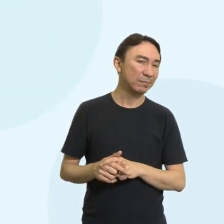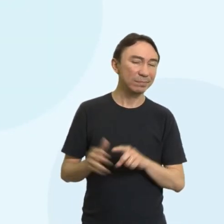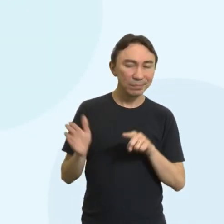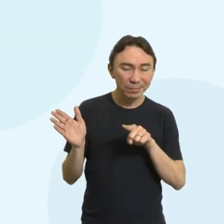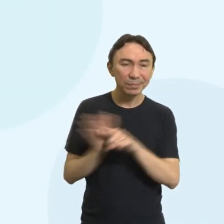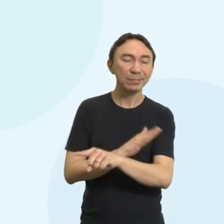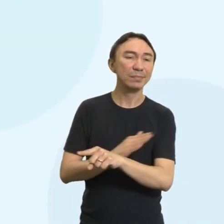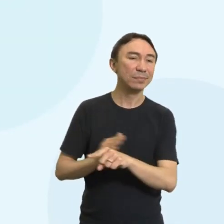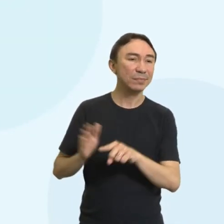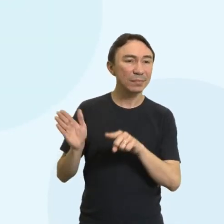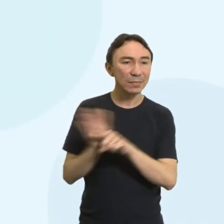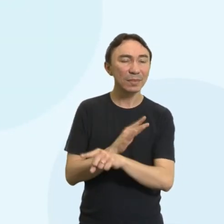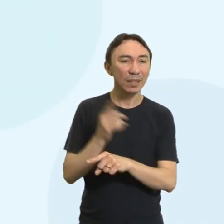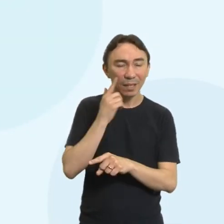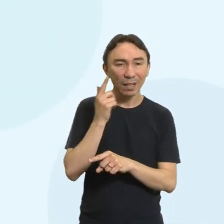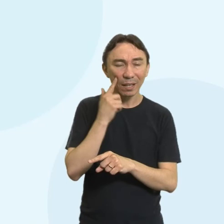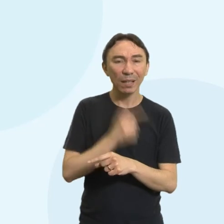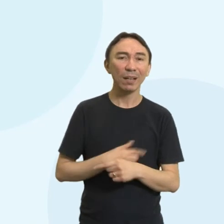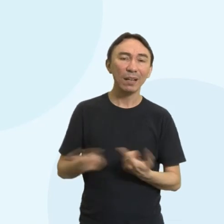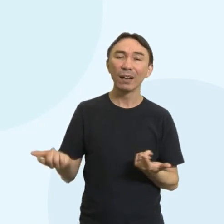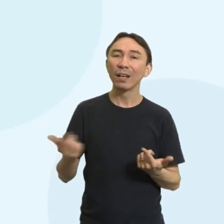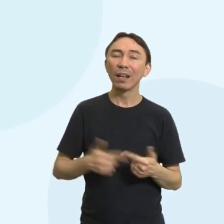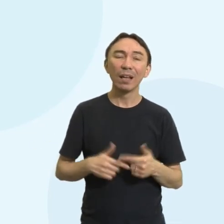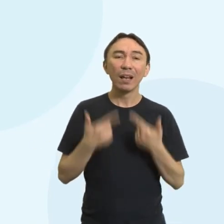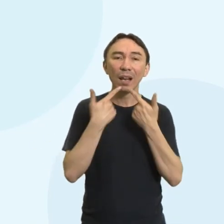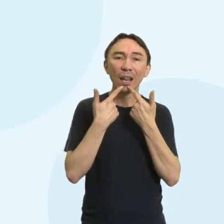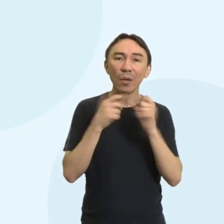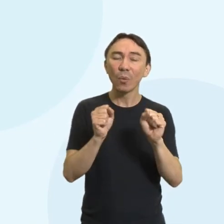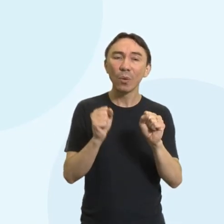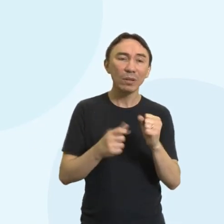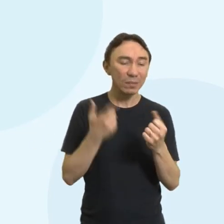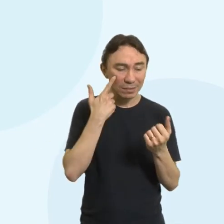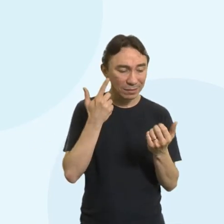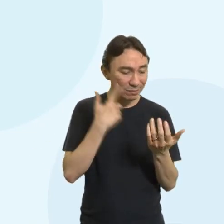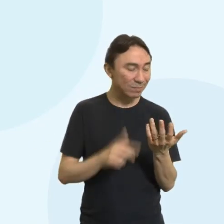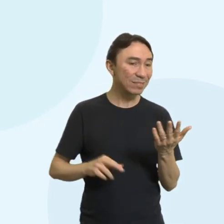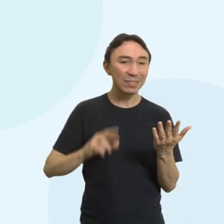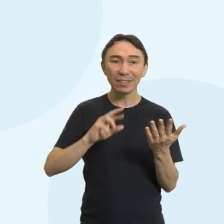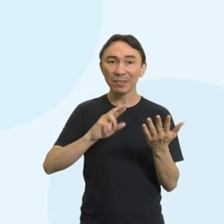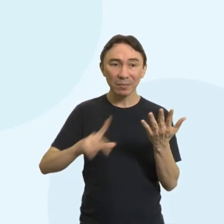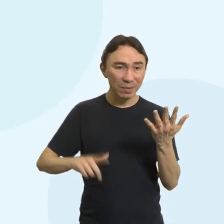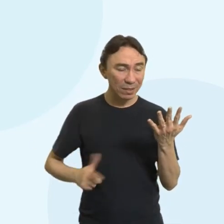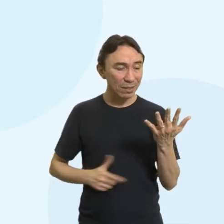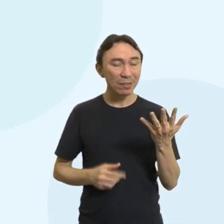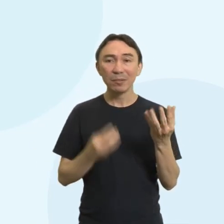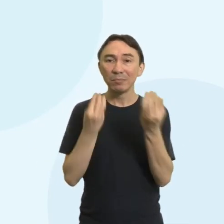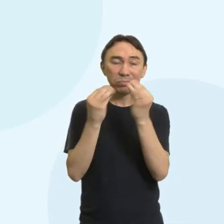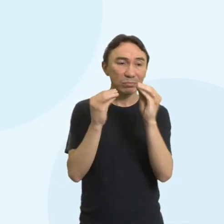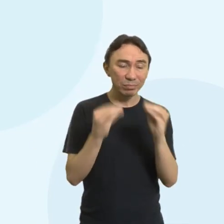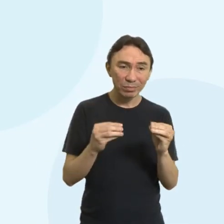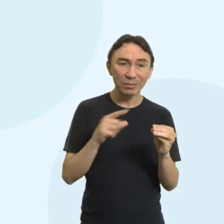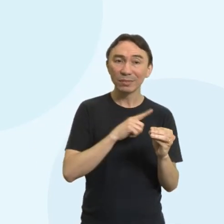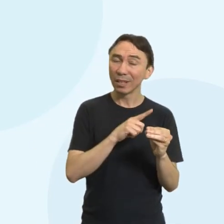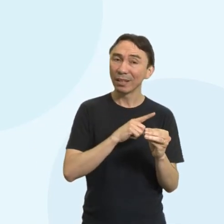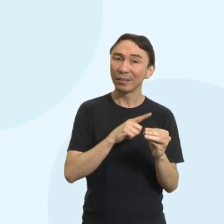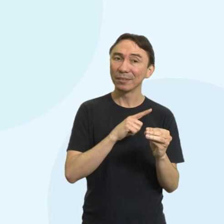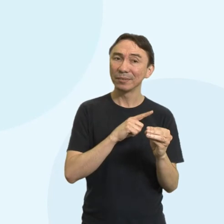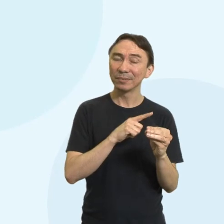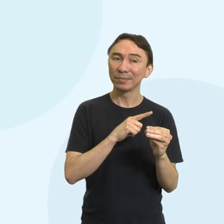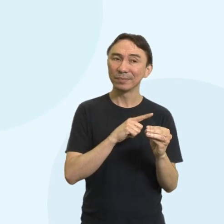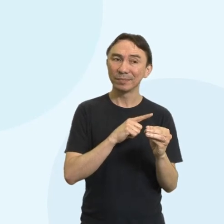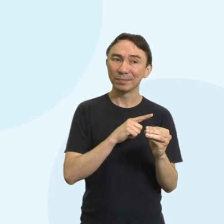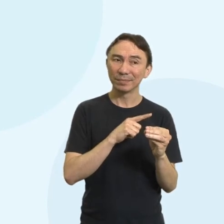são os signos linguísticos, né? Os elementos linguísticos e textuais presentes aí